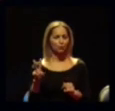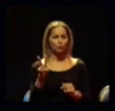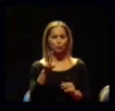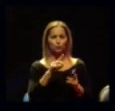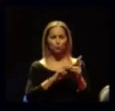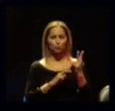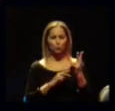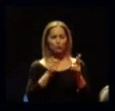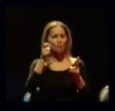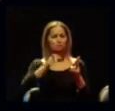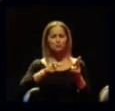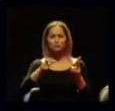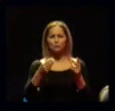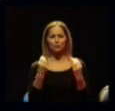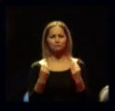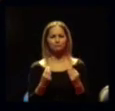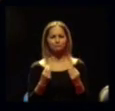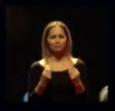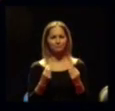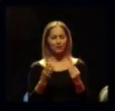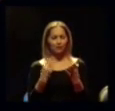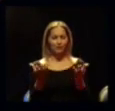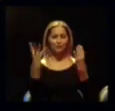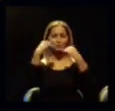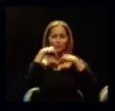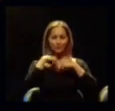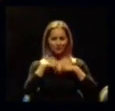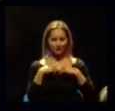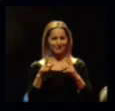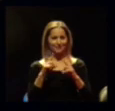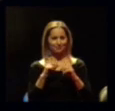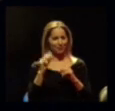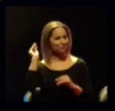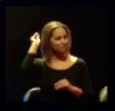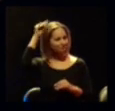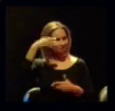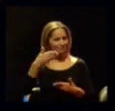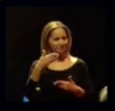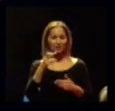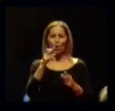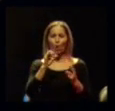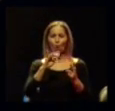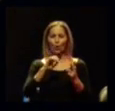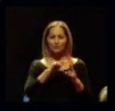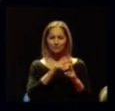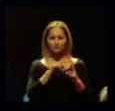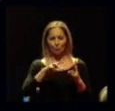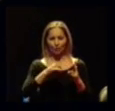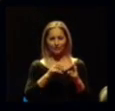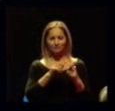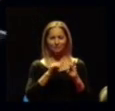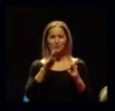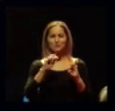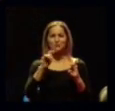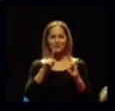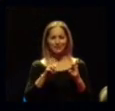figuras gigantes e muito inspiradoras como padrinhos, Rosa Mota e José Mourinho.